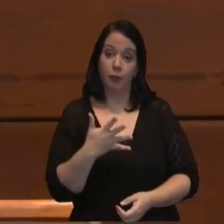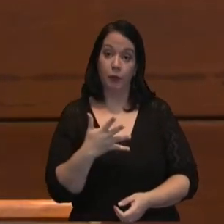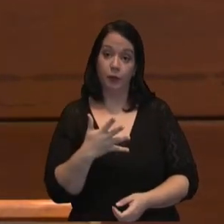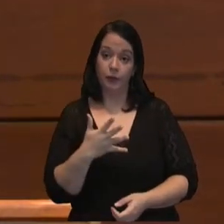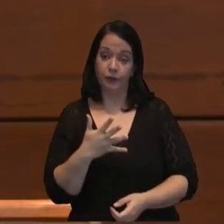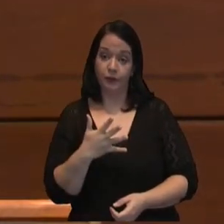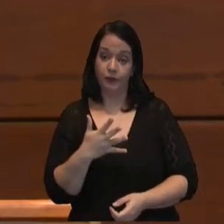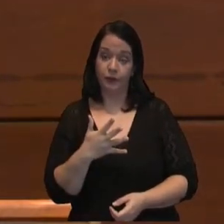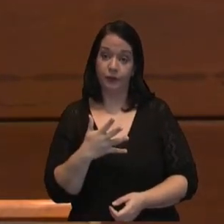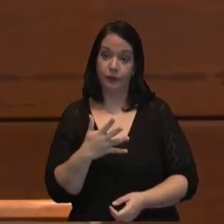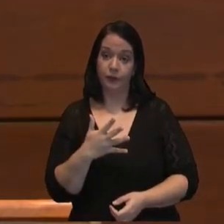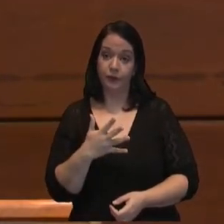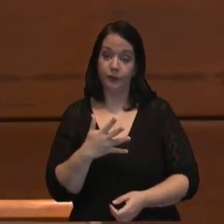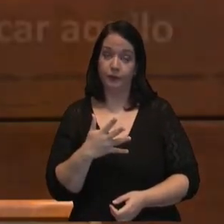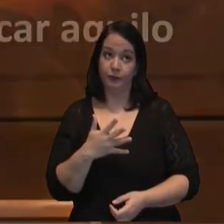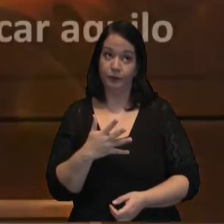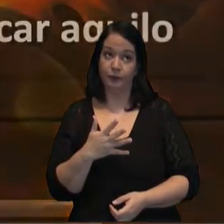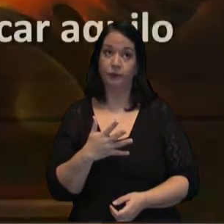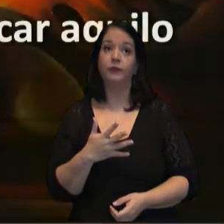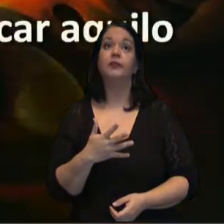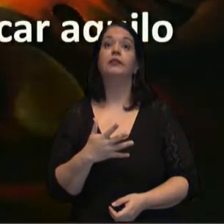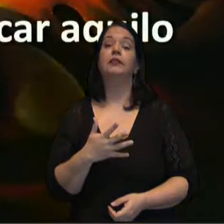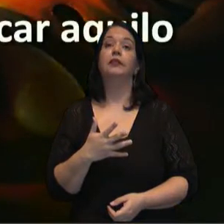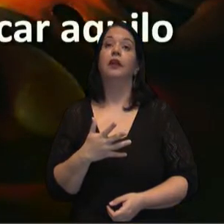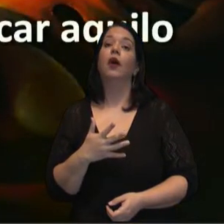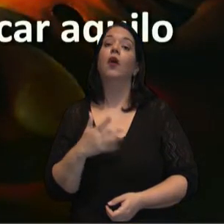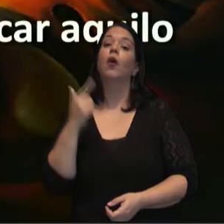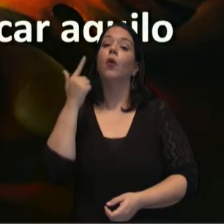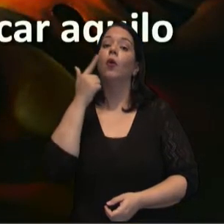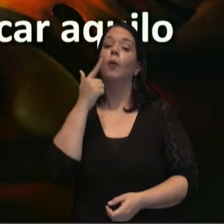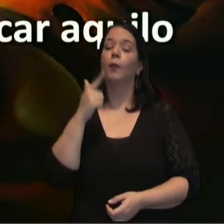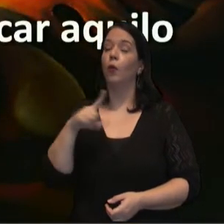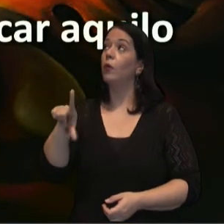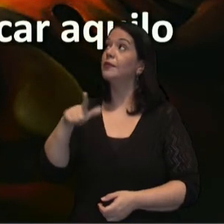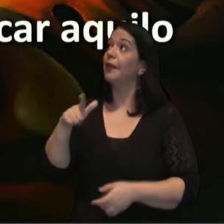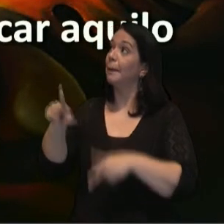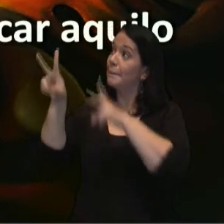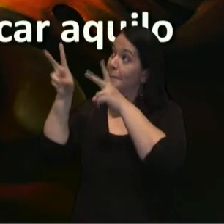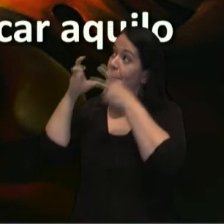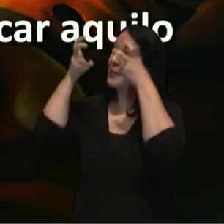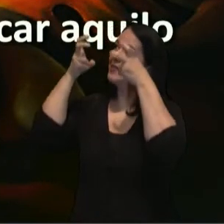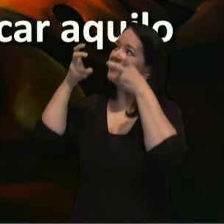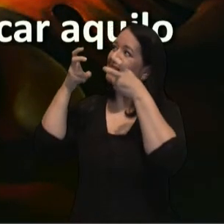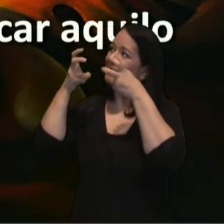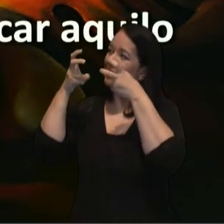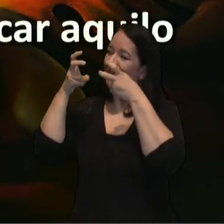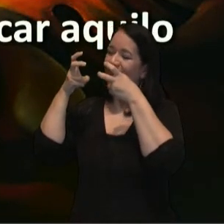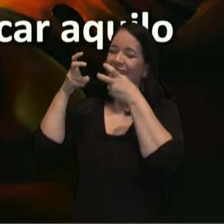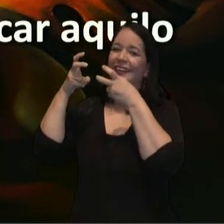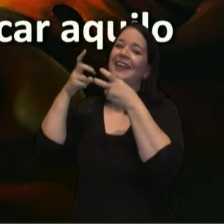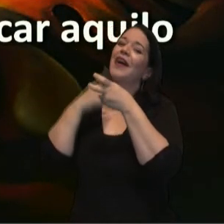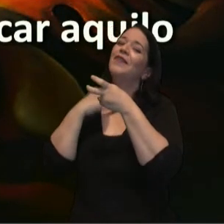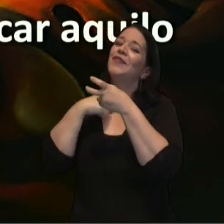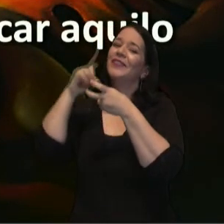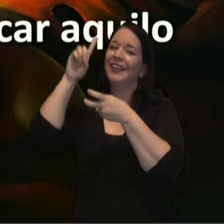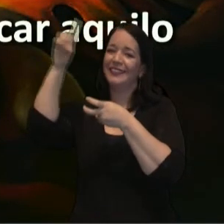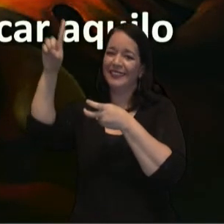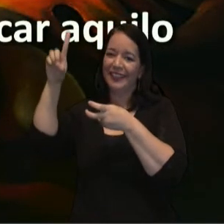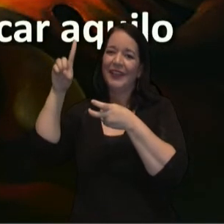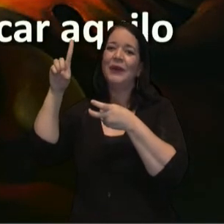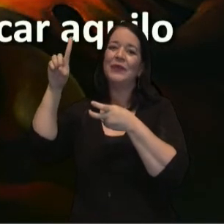recebem visões de Deus para abençoar, para enxergar os problemas da vida